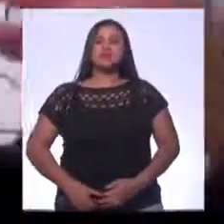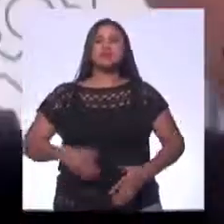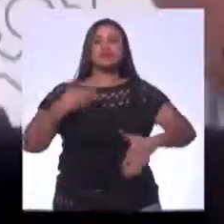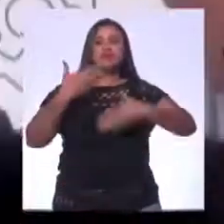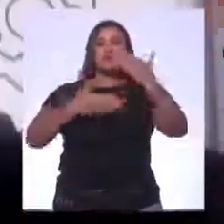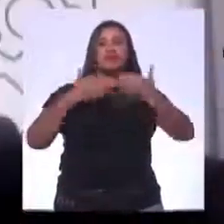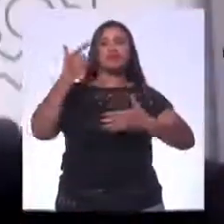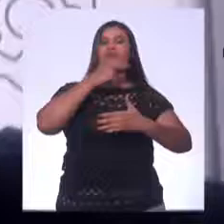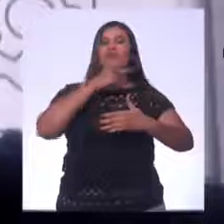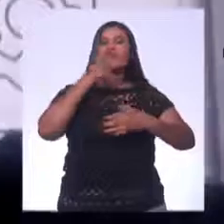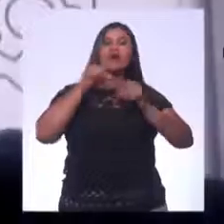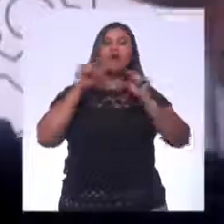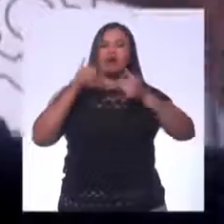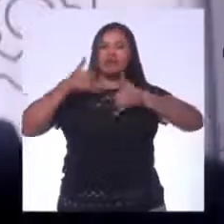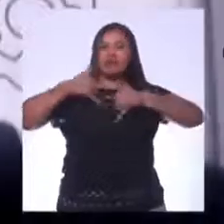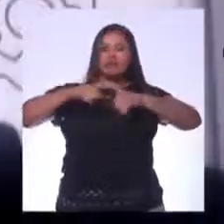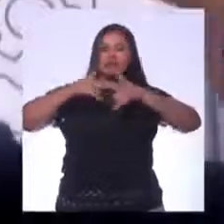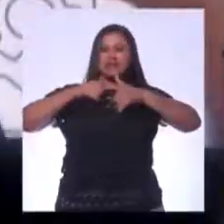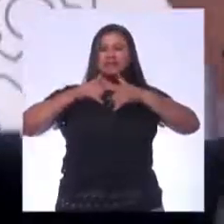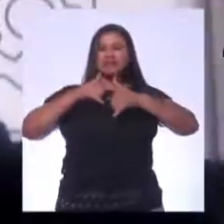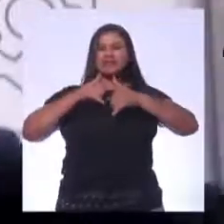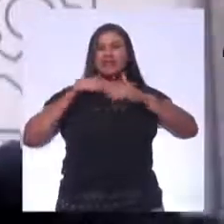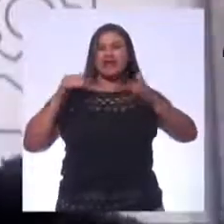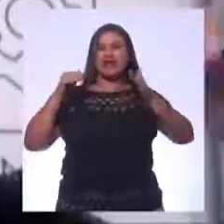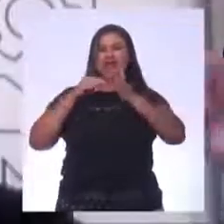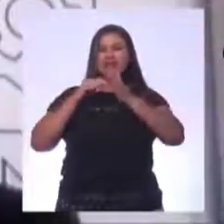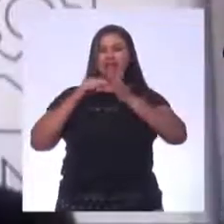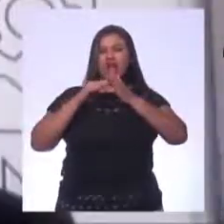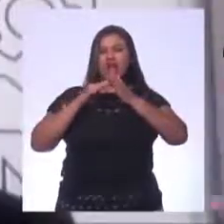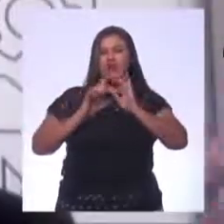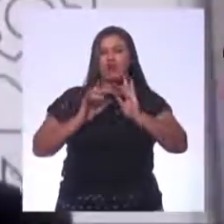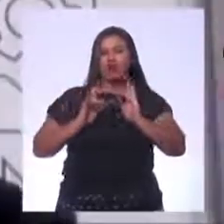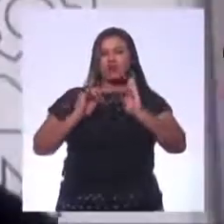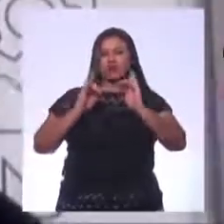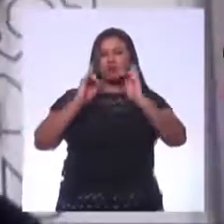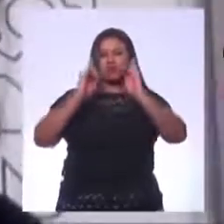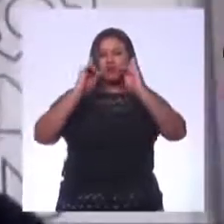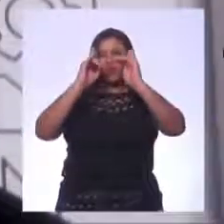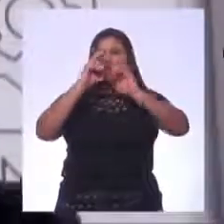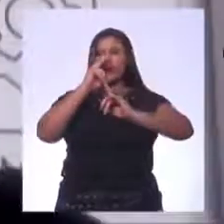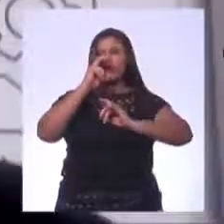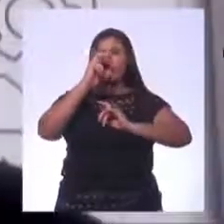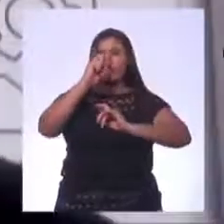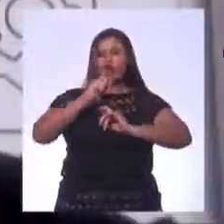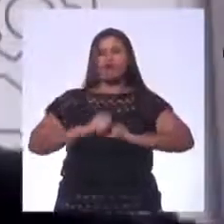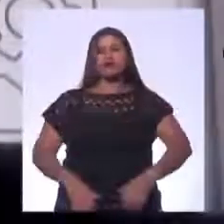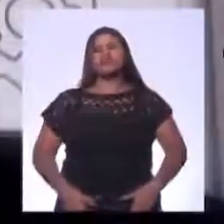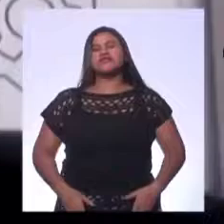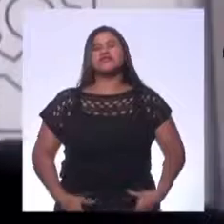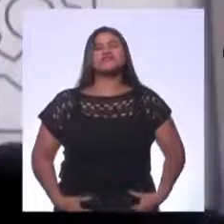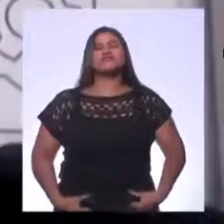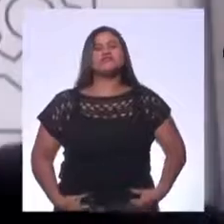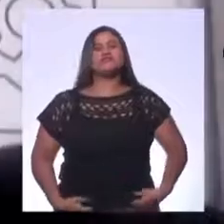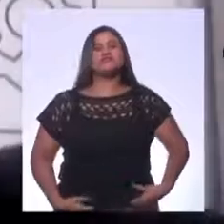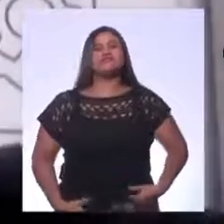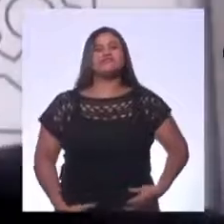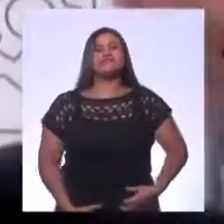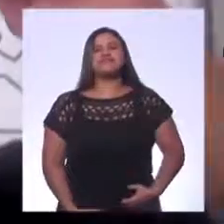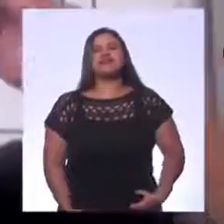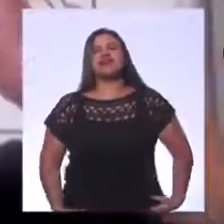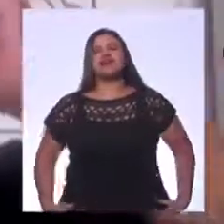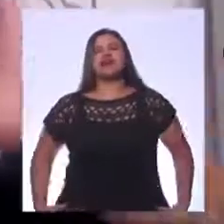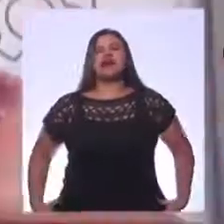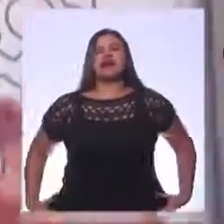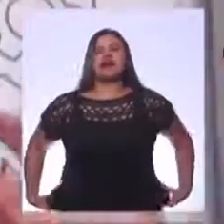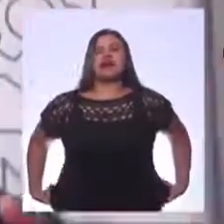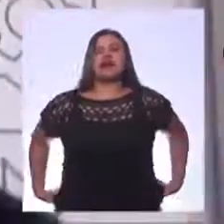vá até aquelas grandes torres, né, de alta tensão. Normalmente, quando a gente viaja pelas estradas, a gente vê aquelas torres de